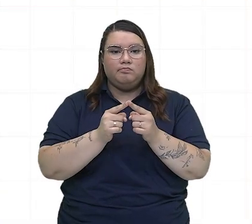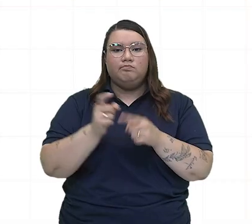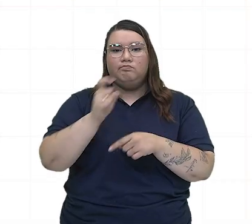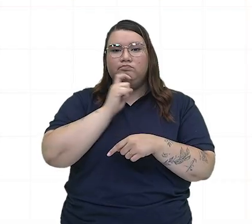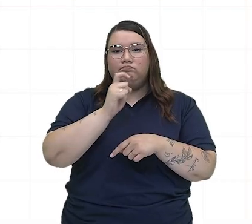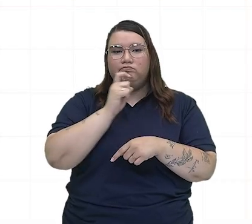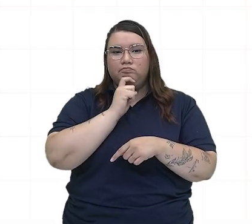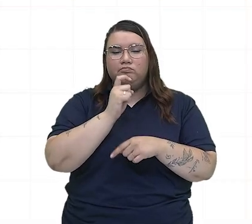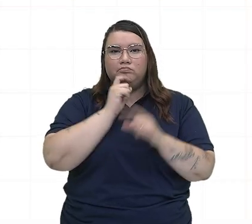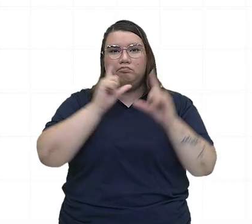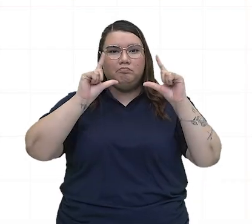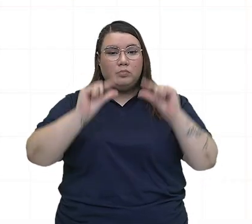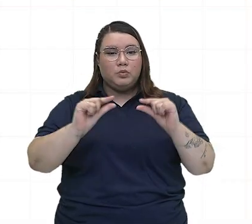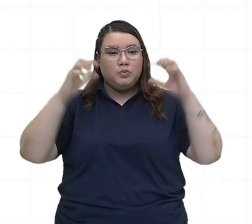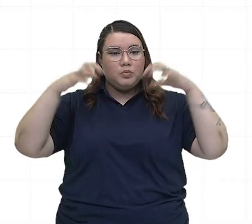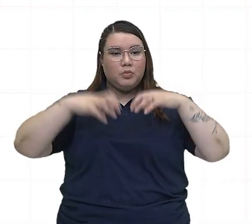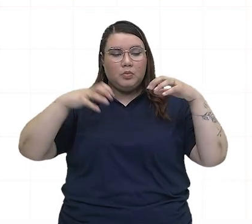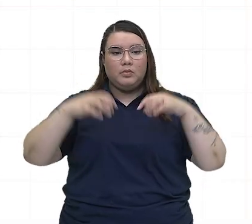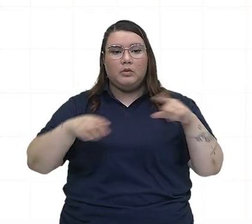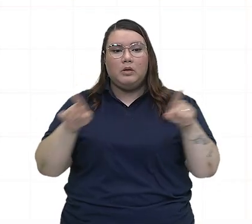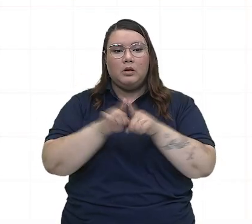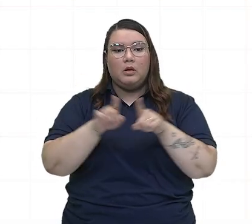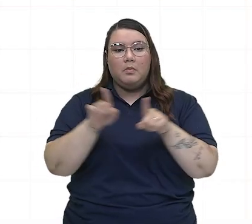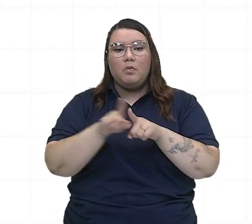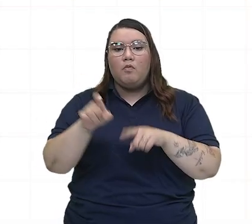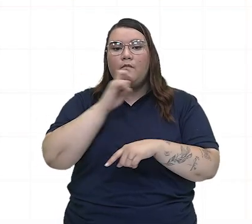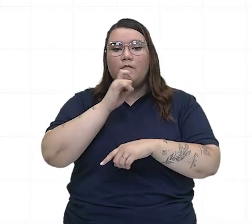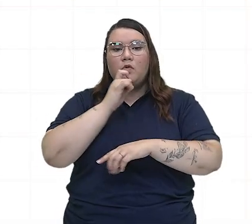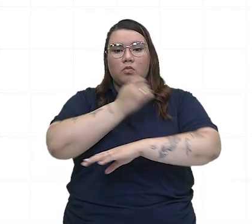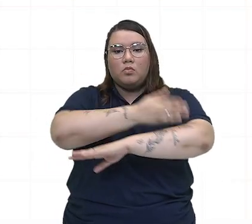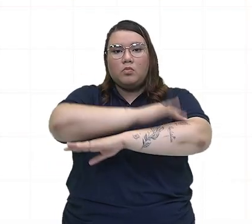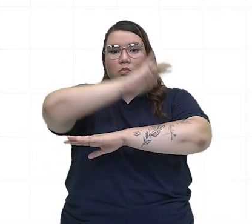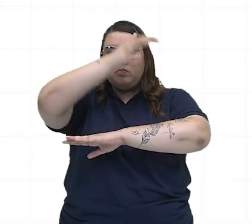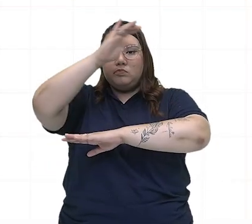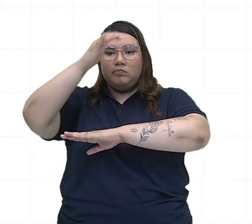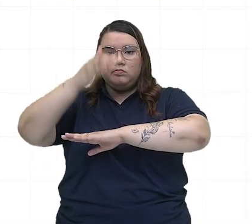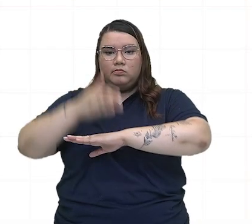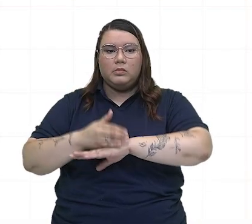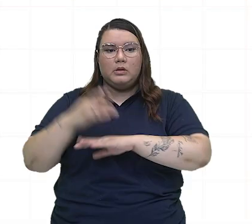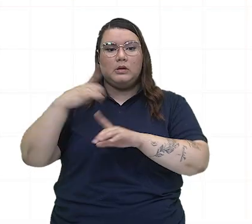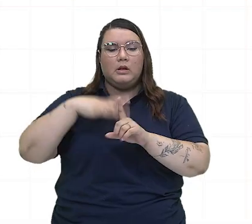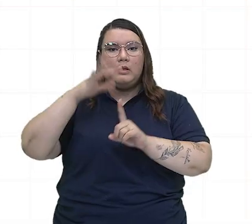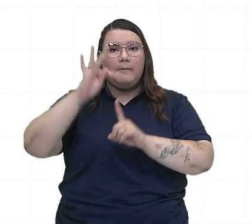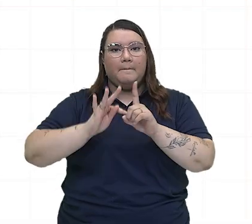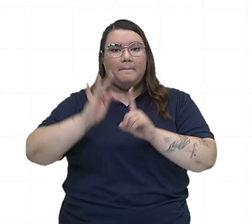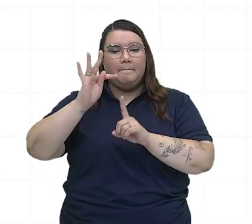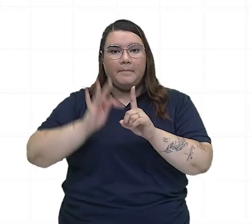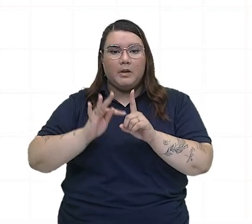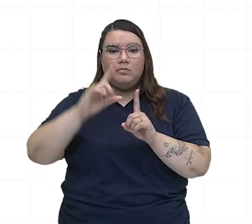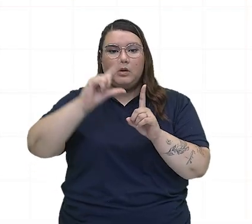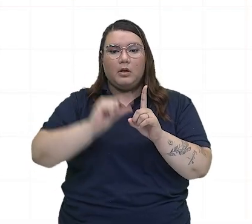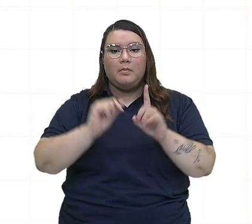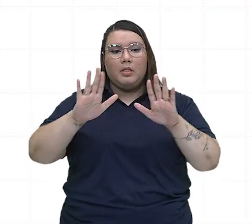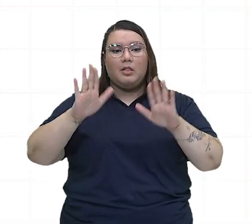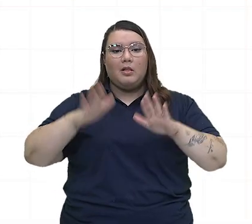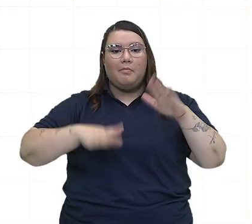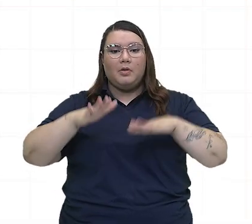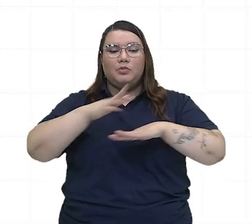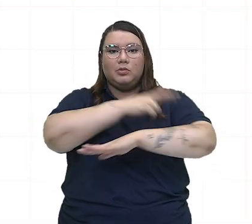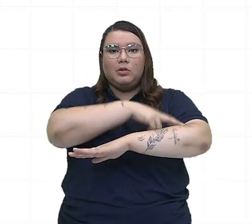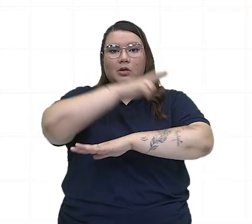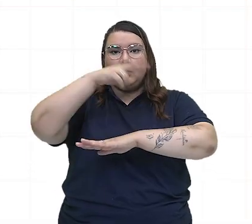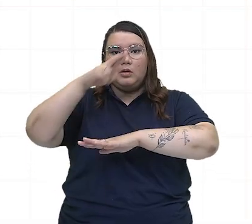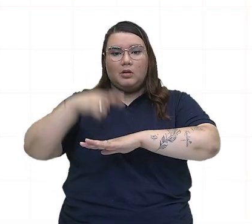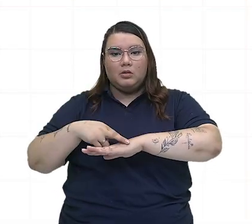inverno rigoroso e baixa pluviosidade, e o clima frio de alta montanha, que vai depender do relevo, aonde